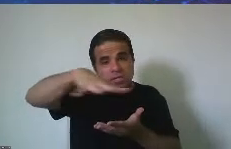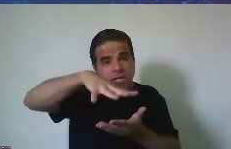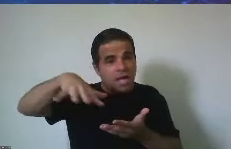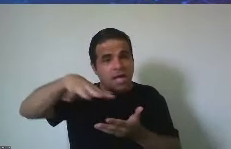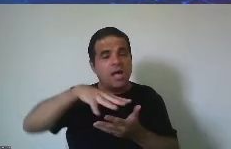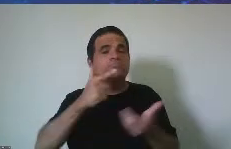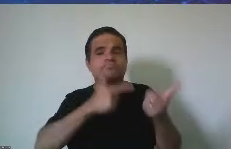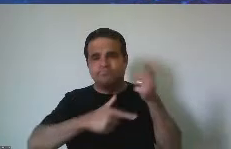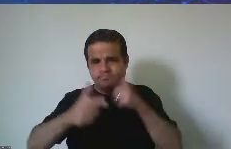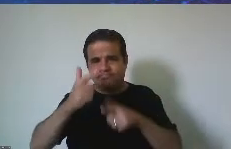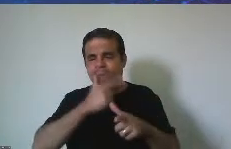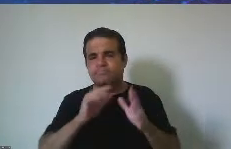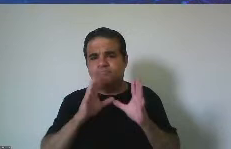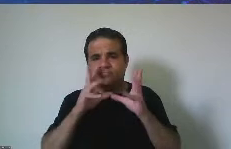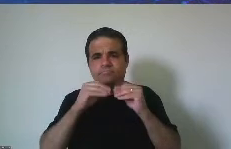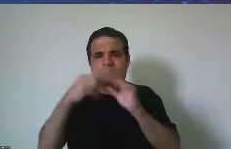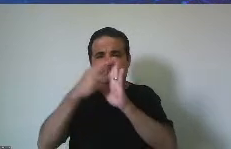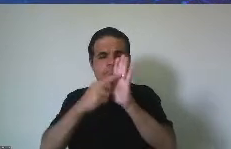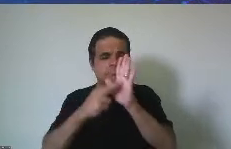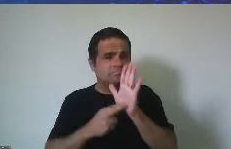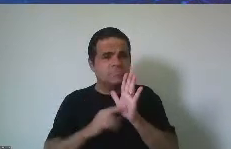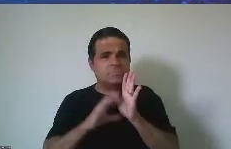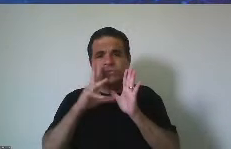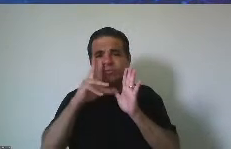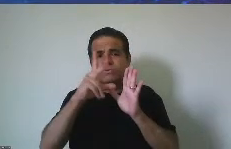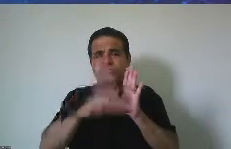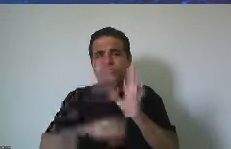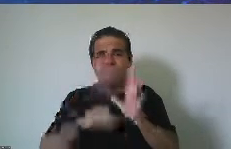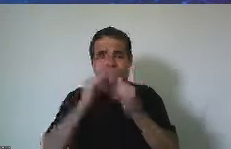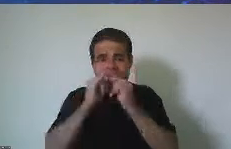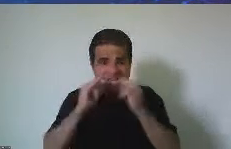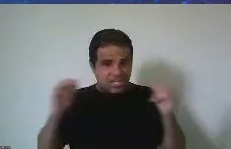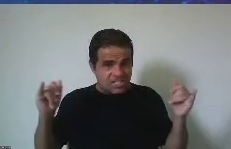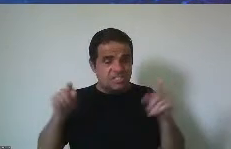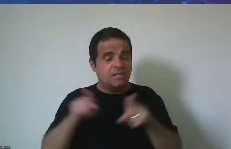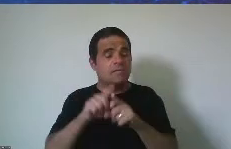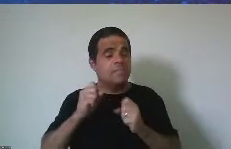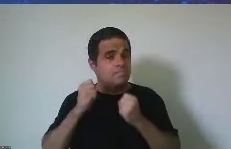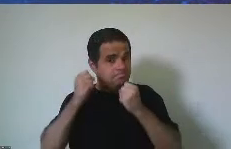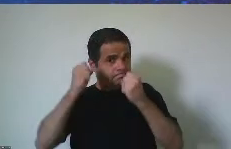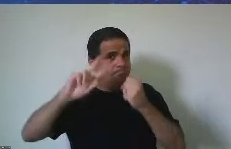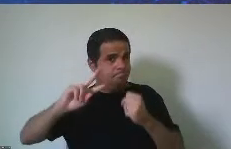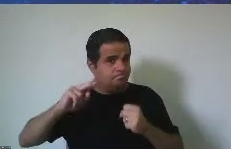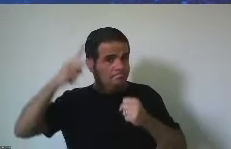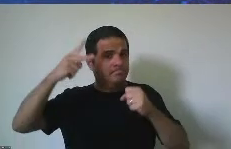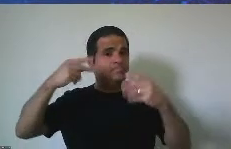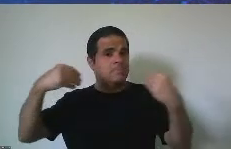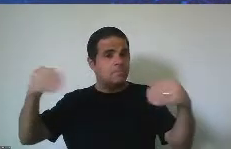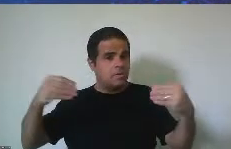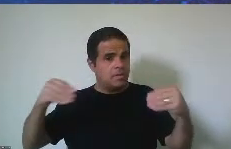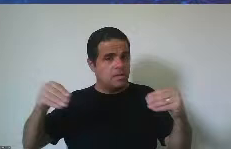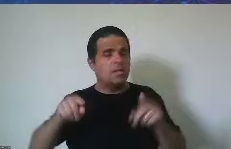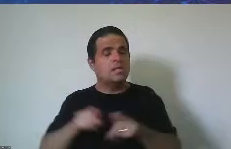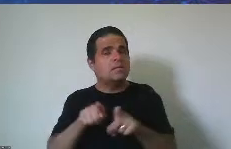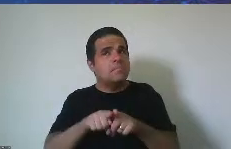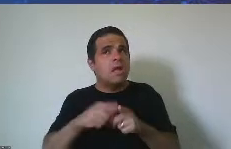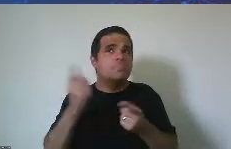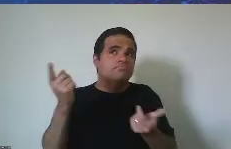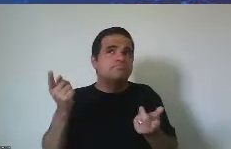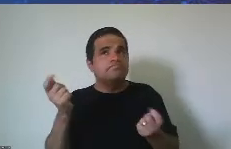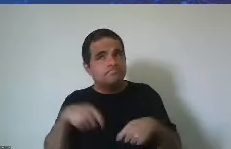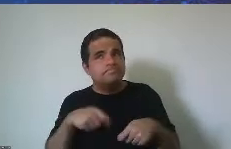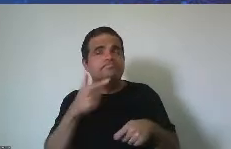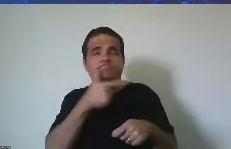considerar todos os requisitos né de não só de energia mas de potência flexibilidade e de forma a gente conseguir